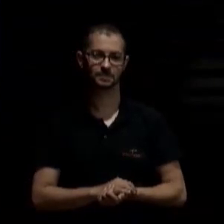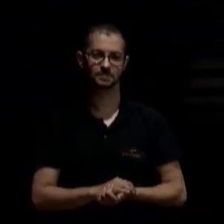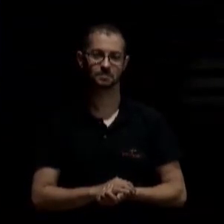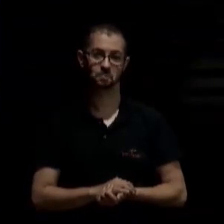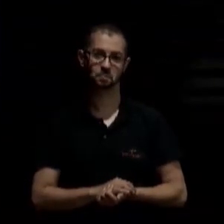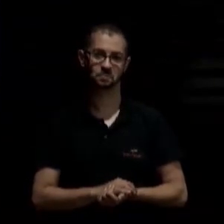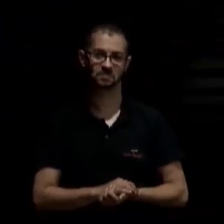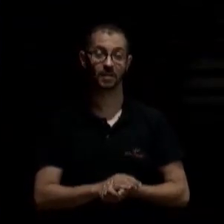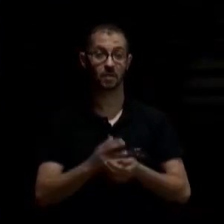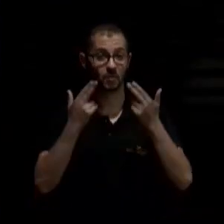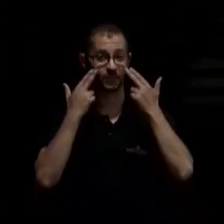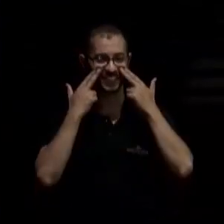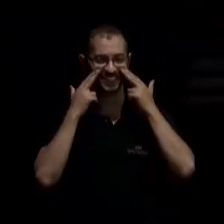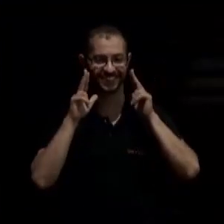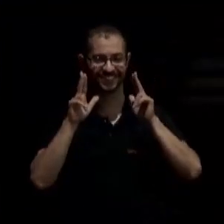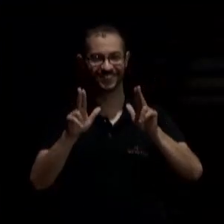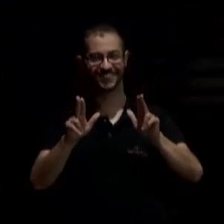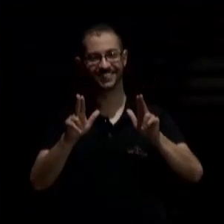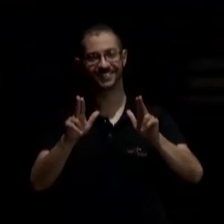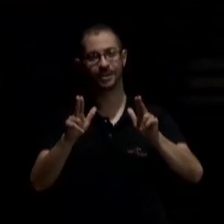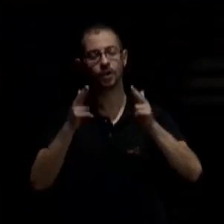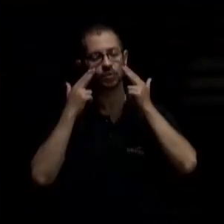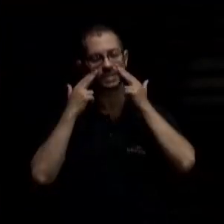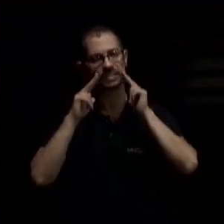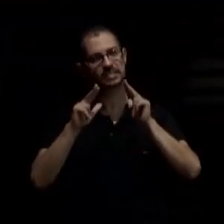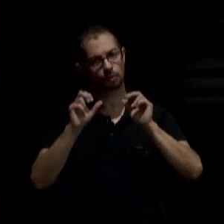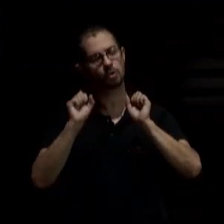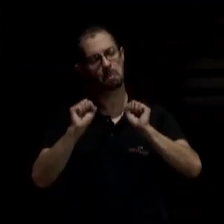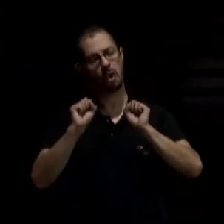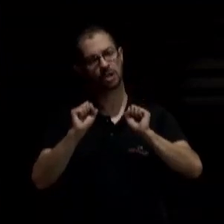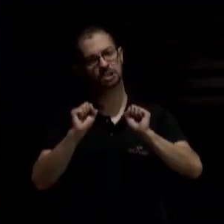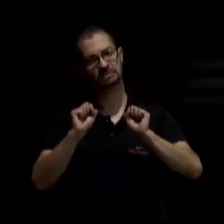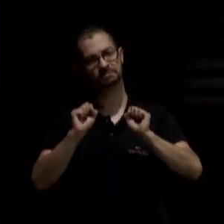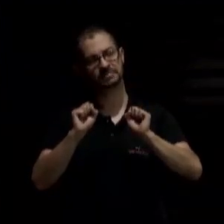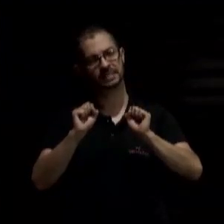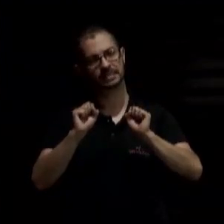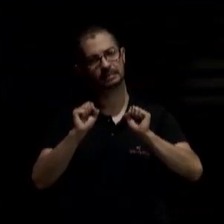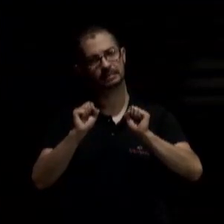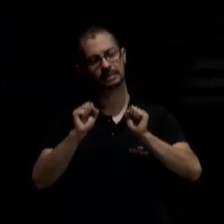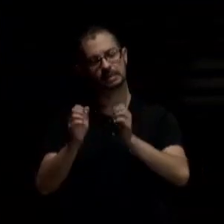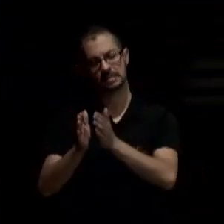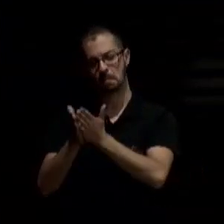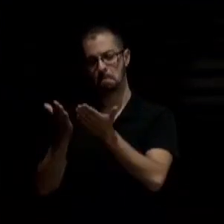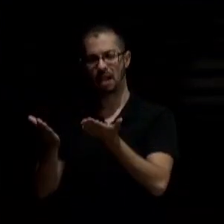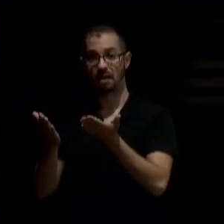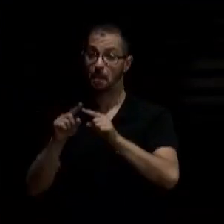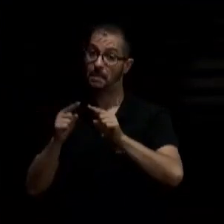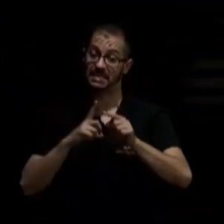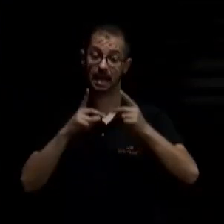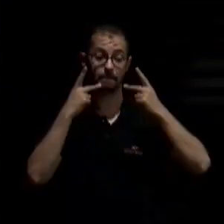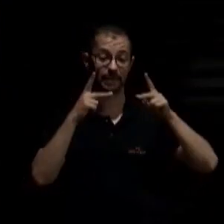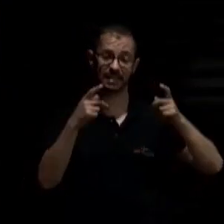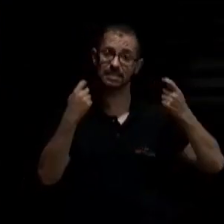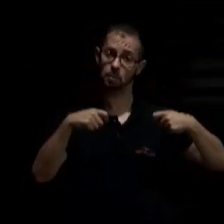Eu testemunho. O testemunho pode ser sem palavra. Mas a pregação tem que ser com palavra. E